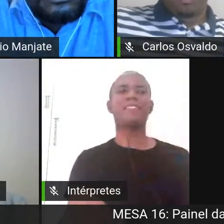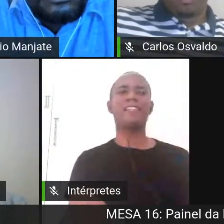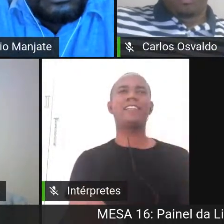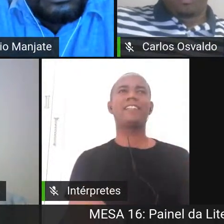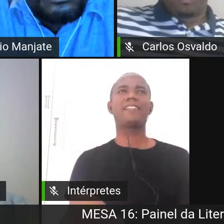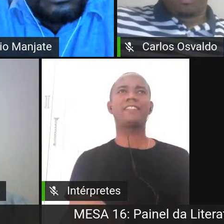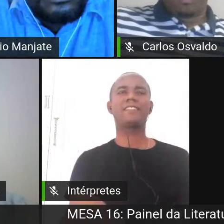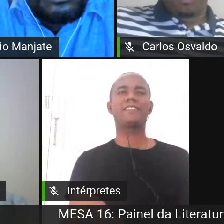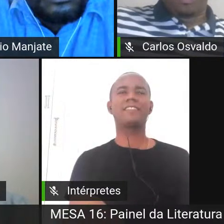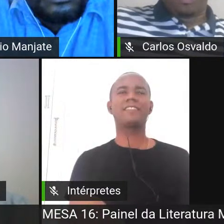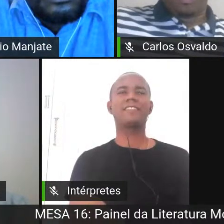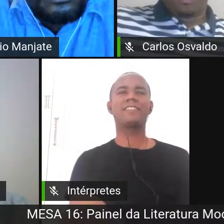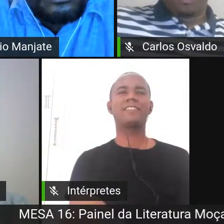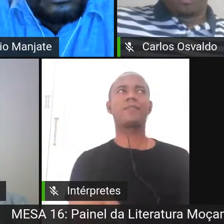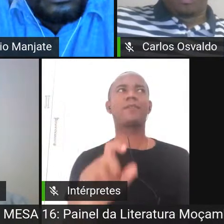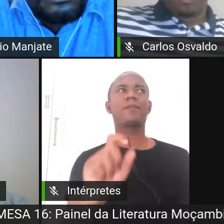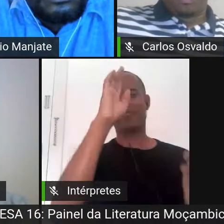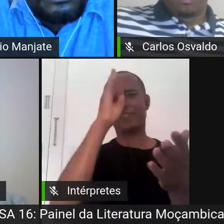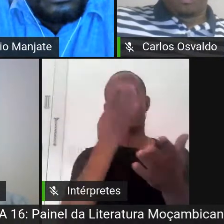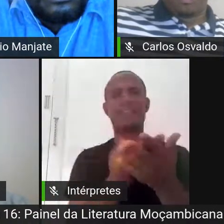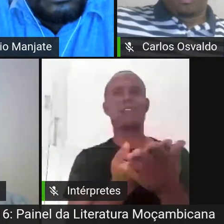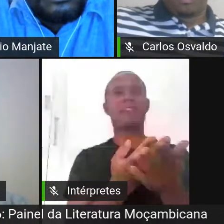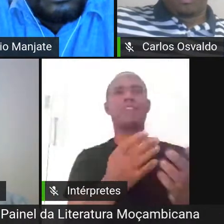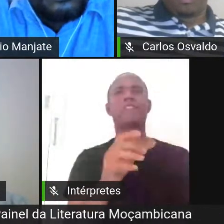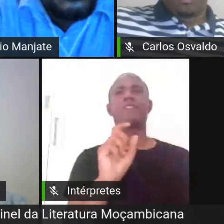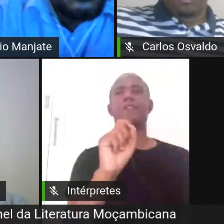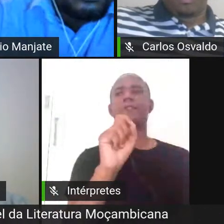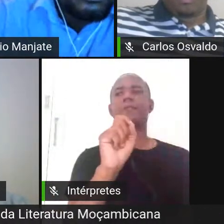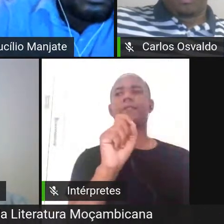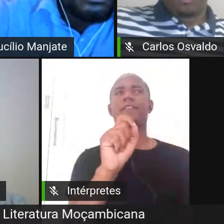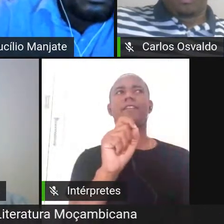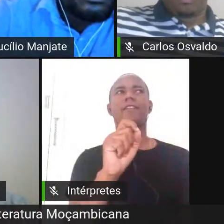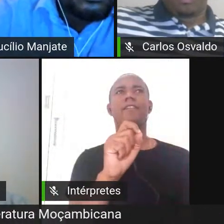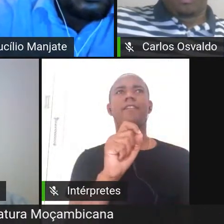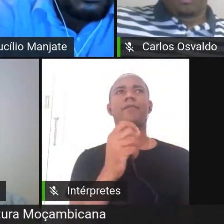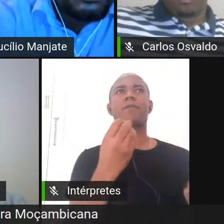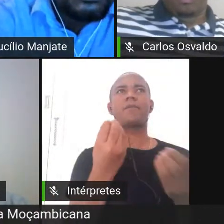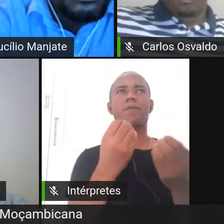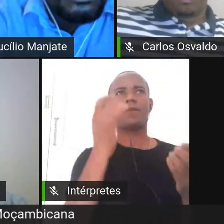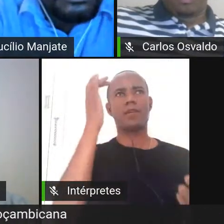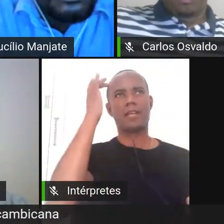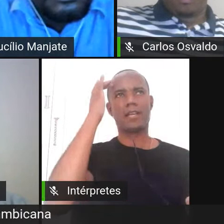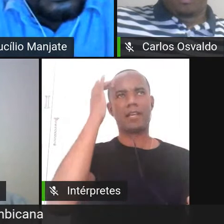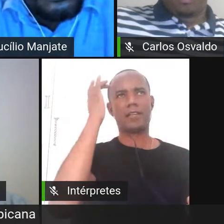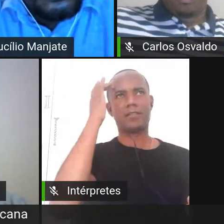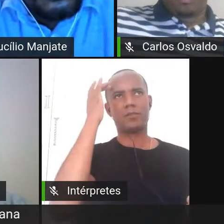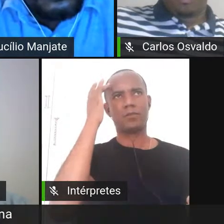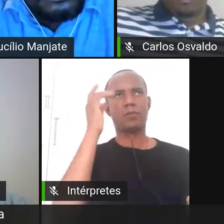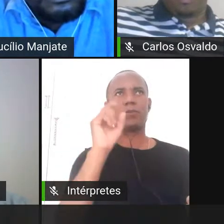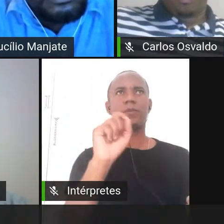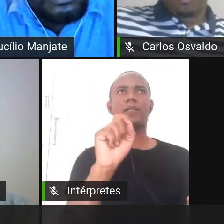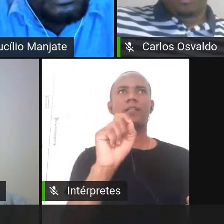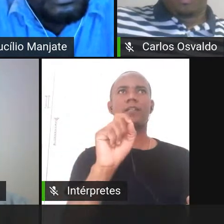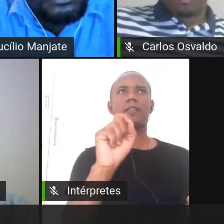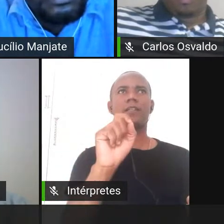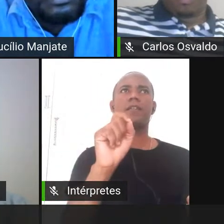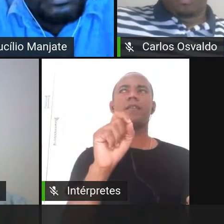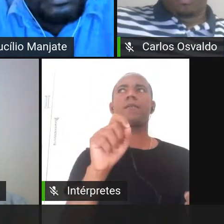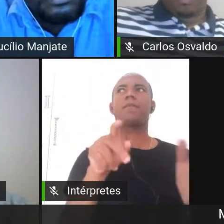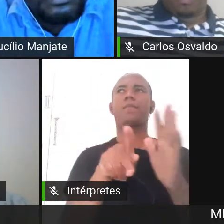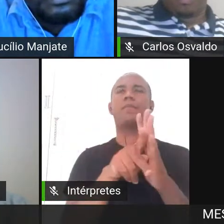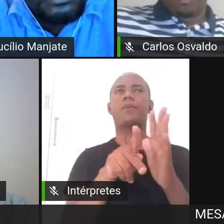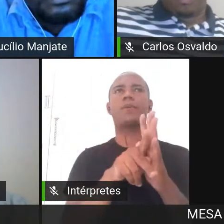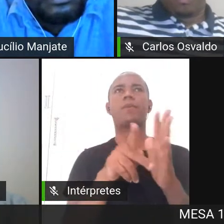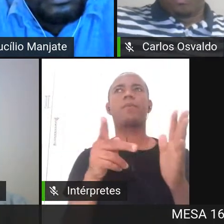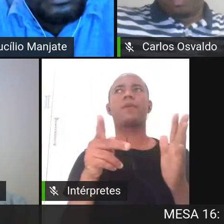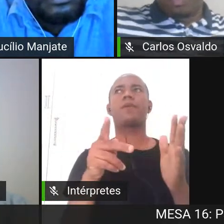moçambicanidade. Eu não acredito nisso. Mas eu acho que, talvez para voltar à questão